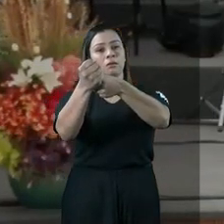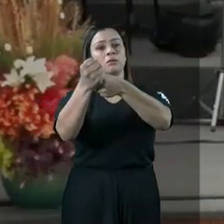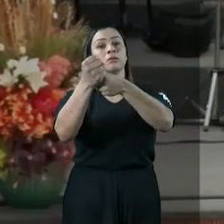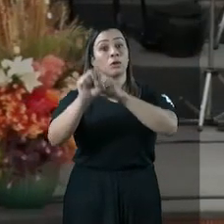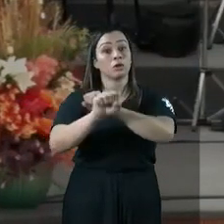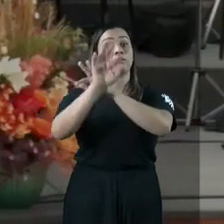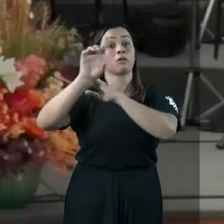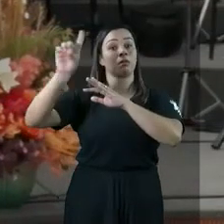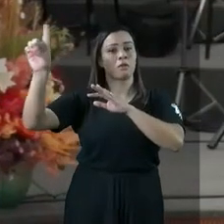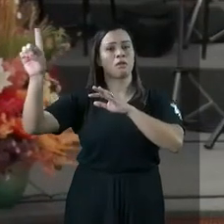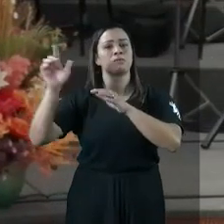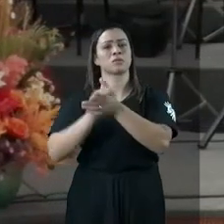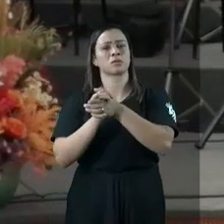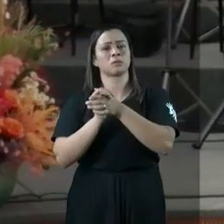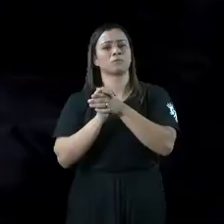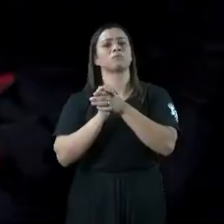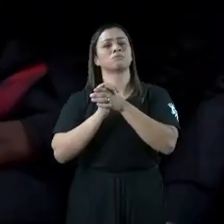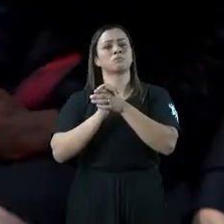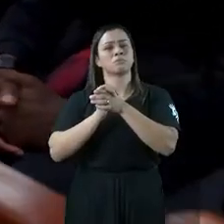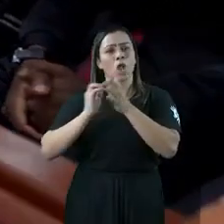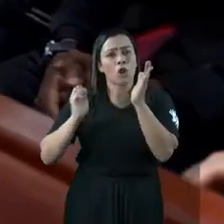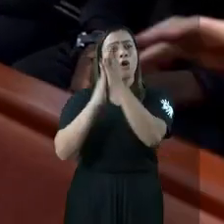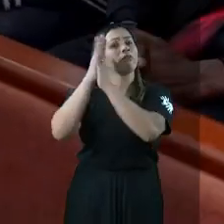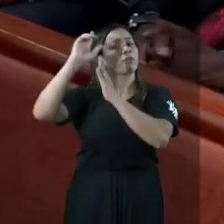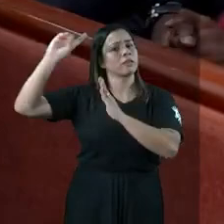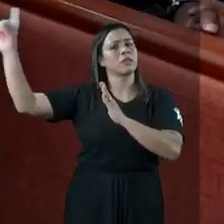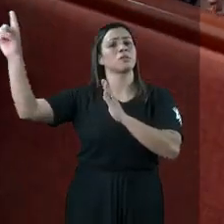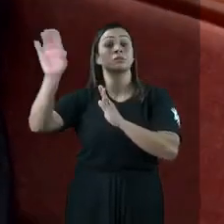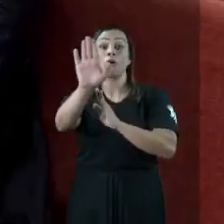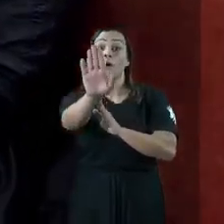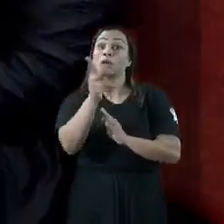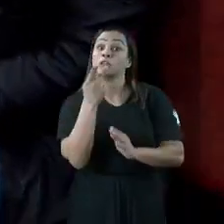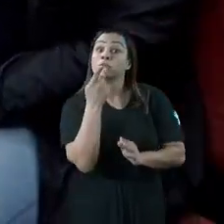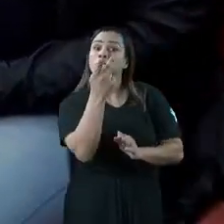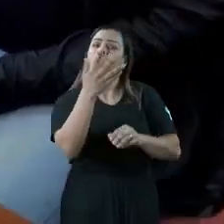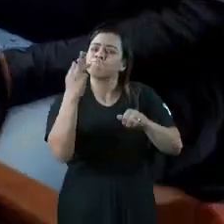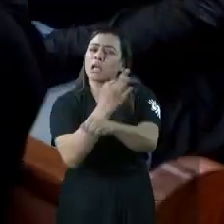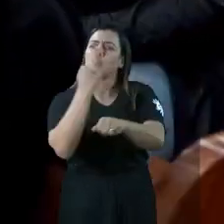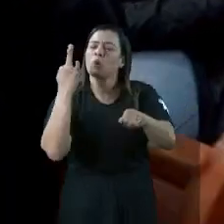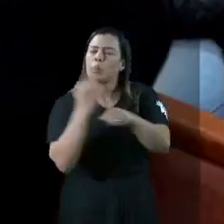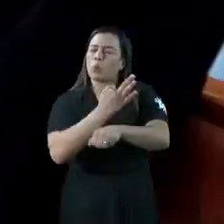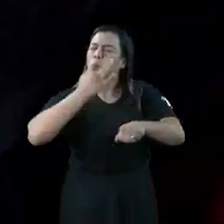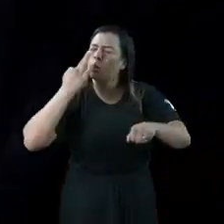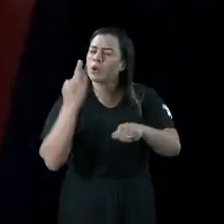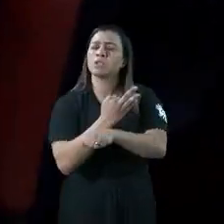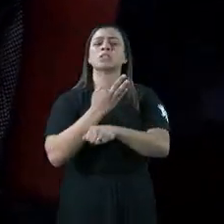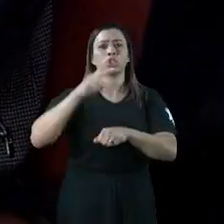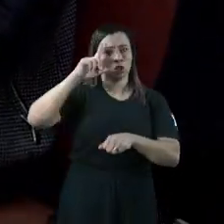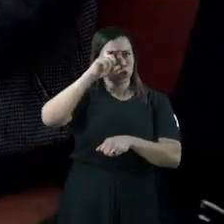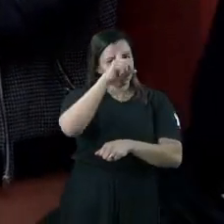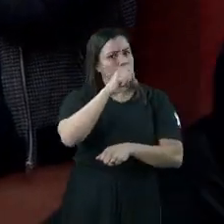quer subir. Só não vai adorar quem não quer subir. Vou repetir: aguenta firme, suporta a